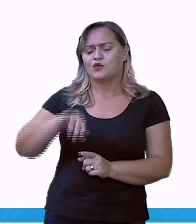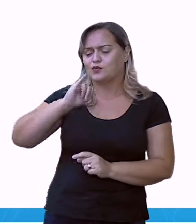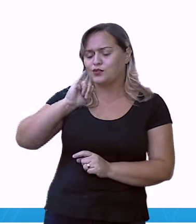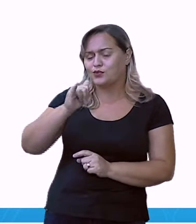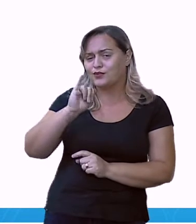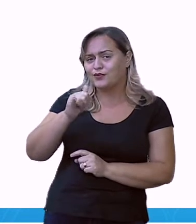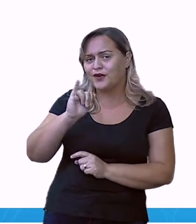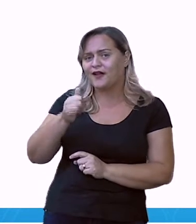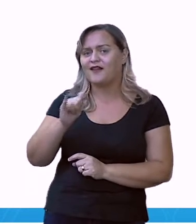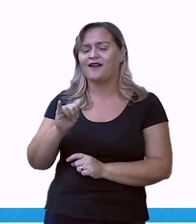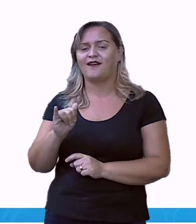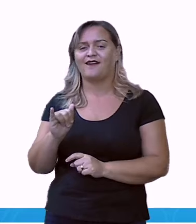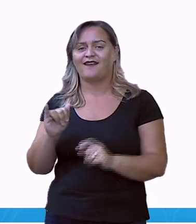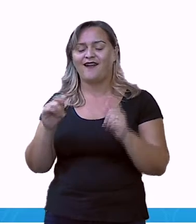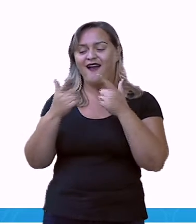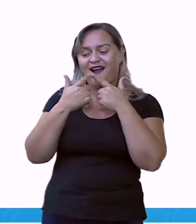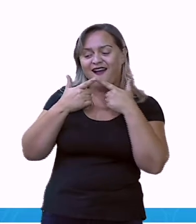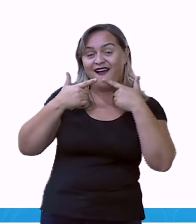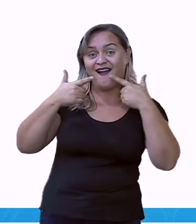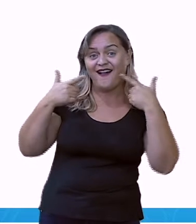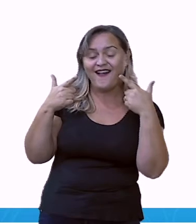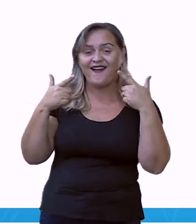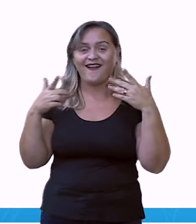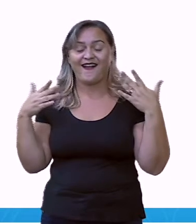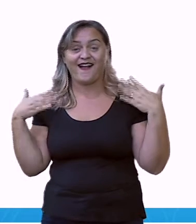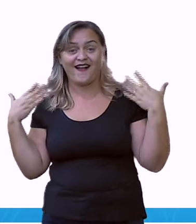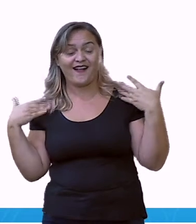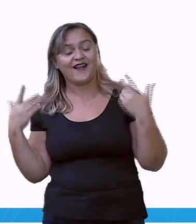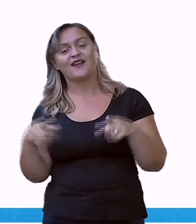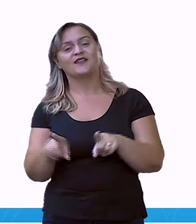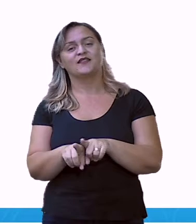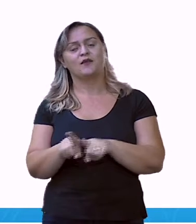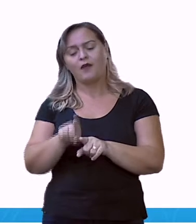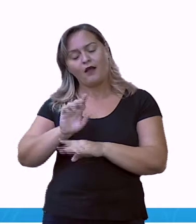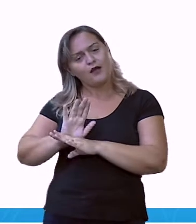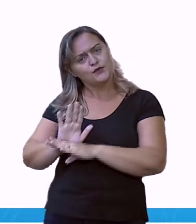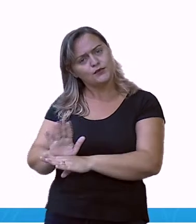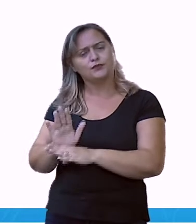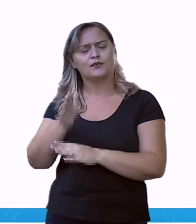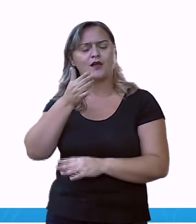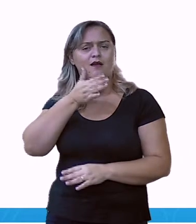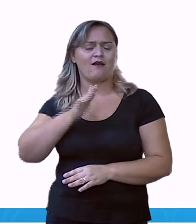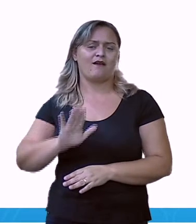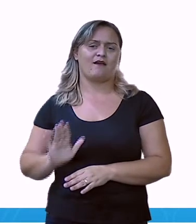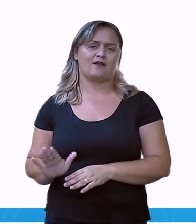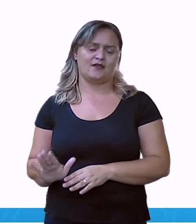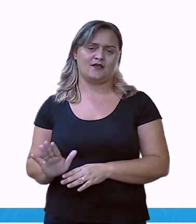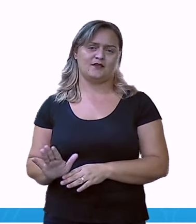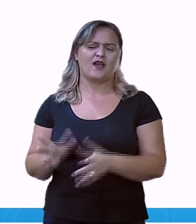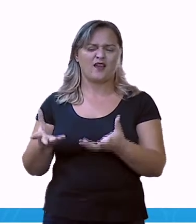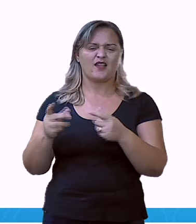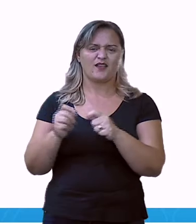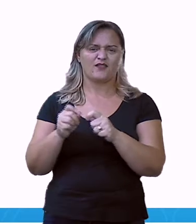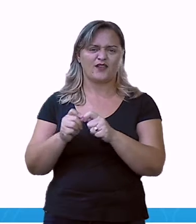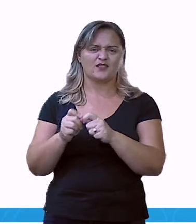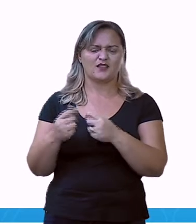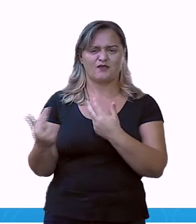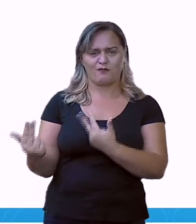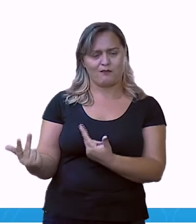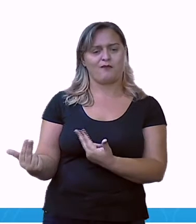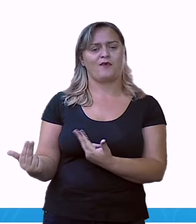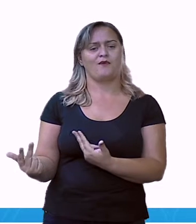de lugar com ele na brincadeira ou na atividade, para reforçar essa interação e o interesse da criança. Cuide do